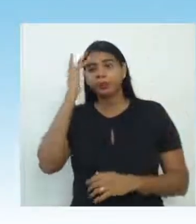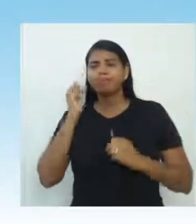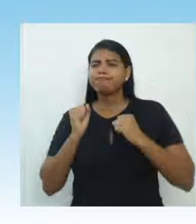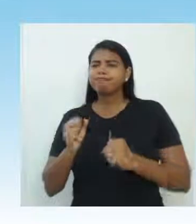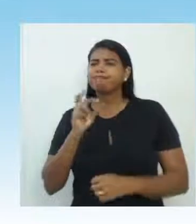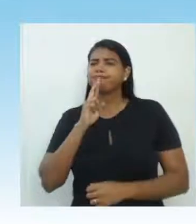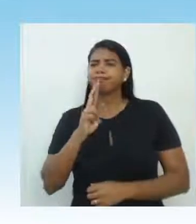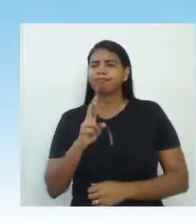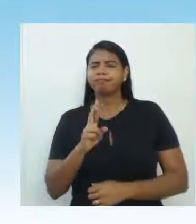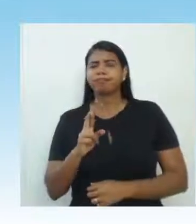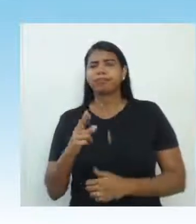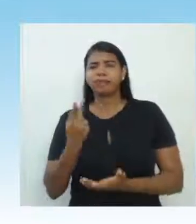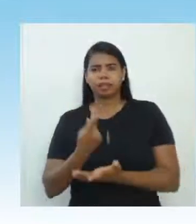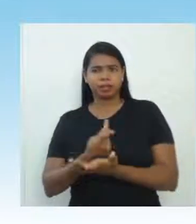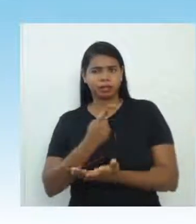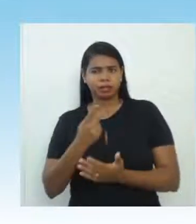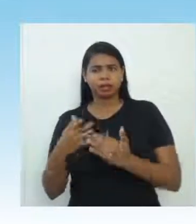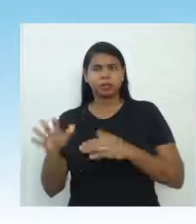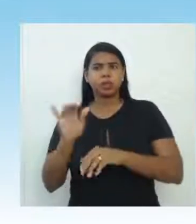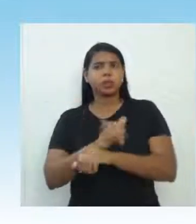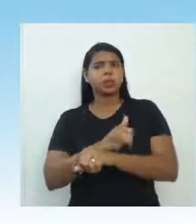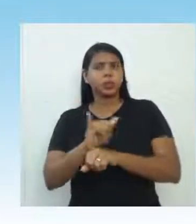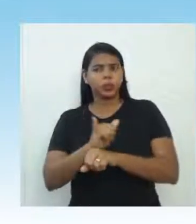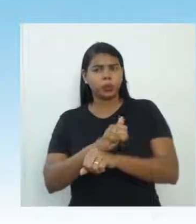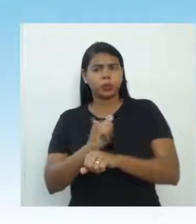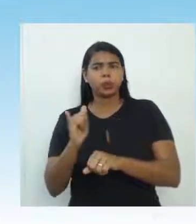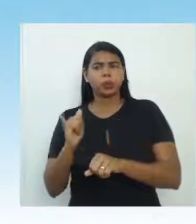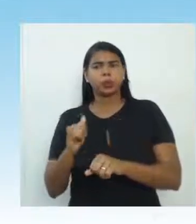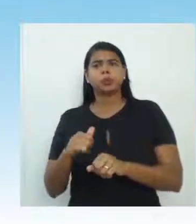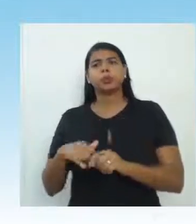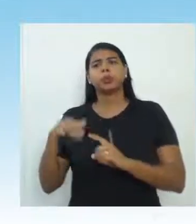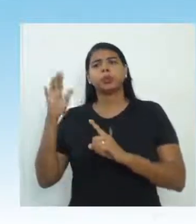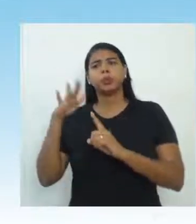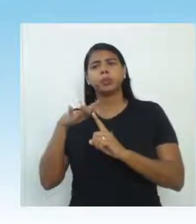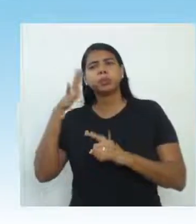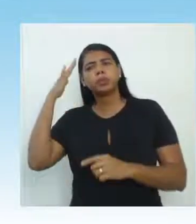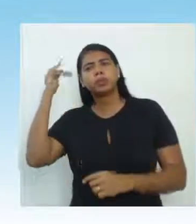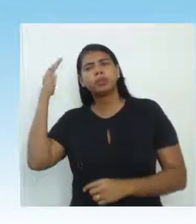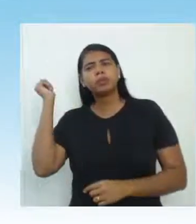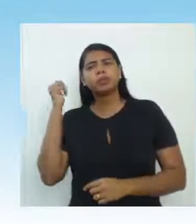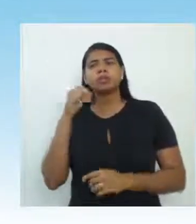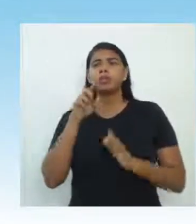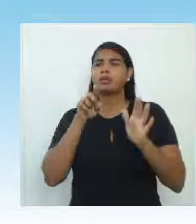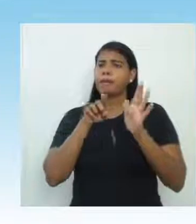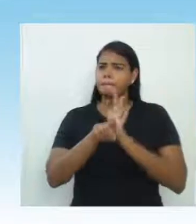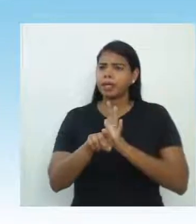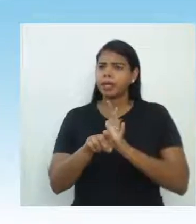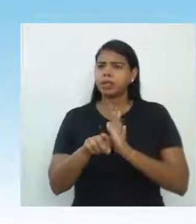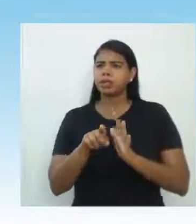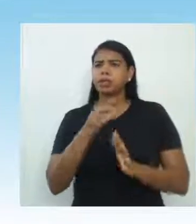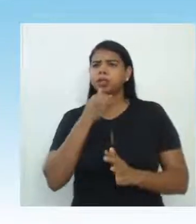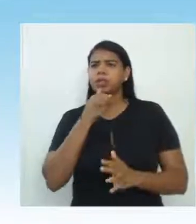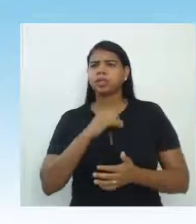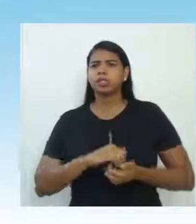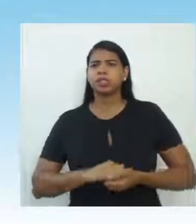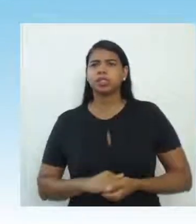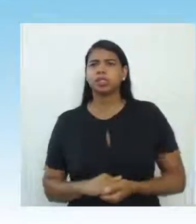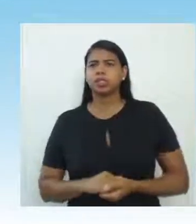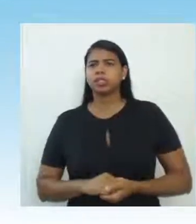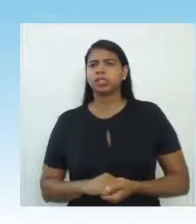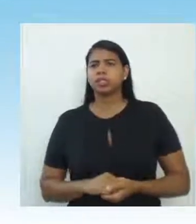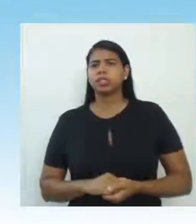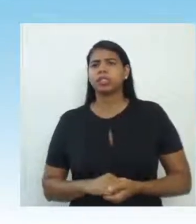um caso recente de um youtuber, né, um influencer, que fez uma seguinte pergunta no Twitter. Ele perguntou: eu não